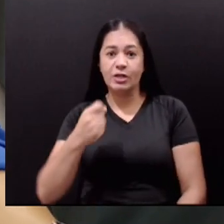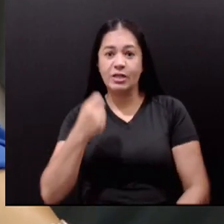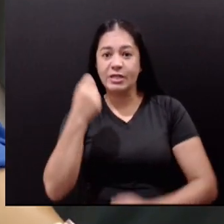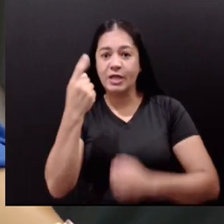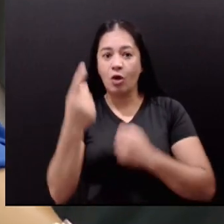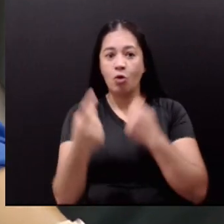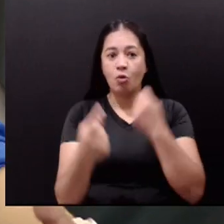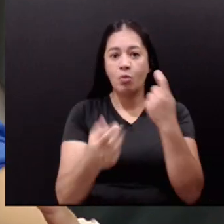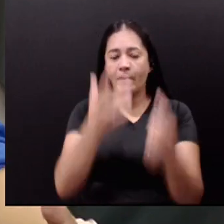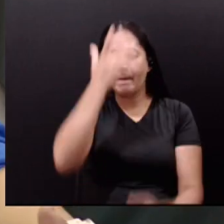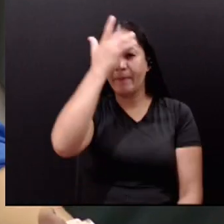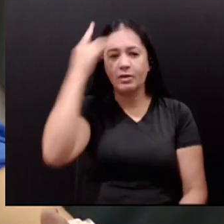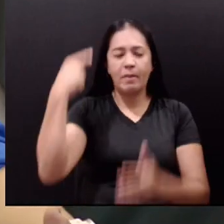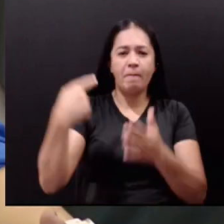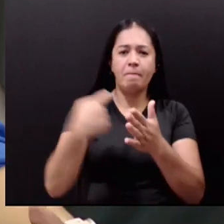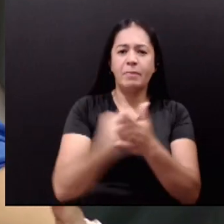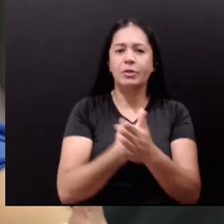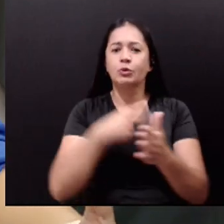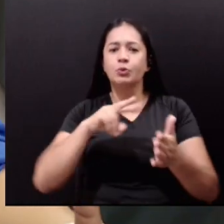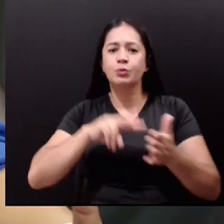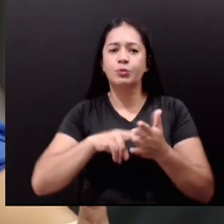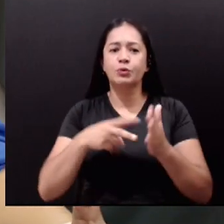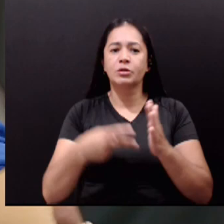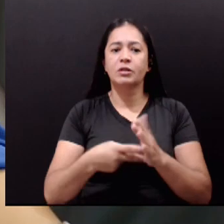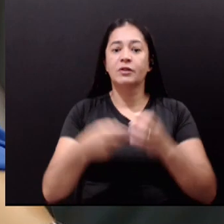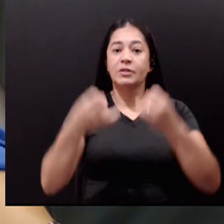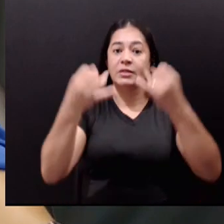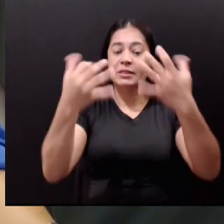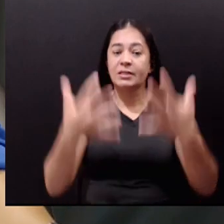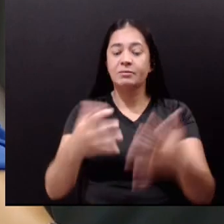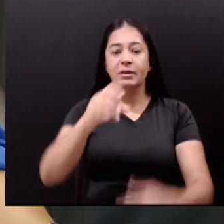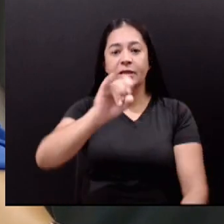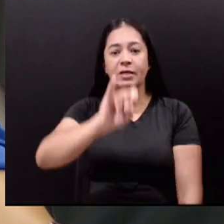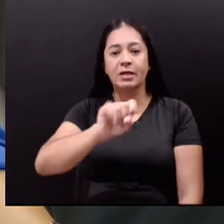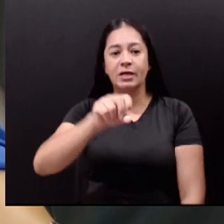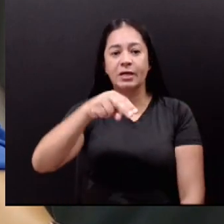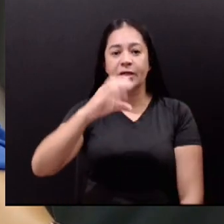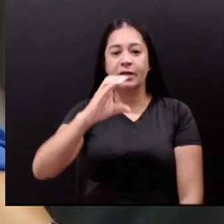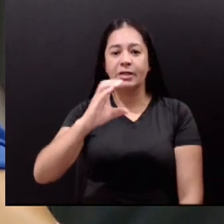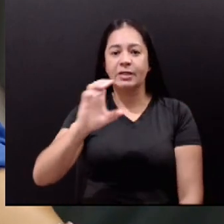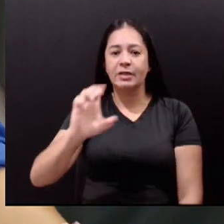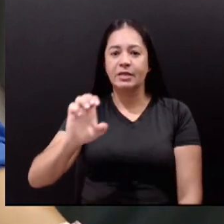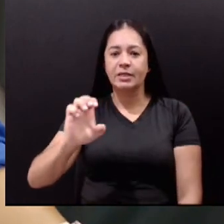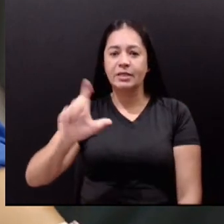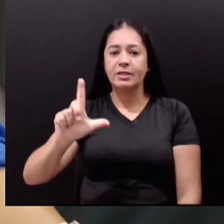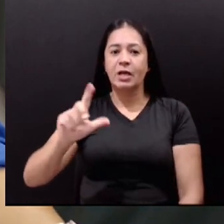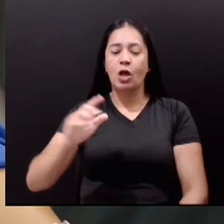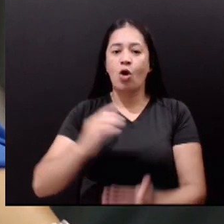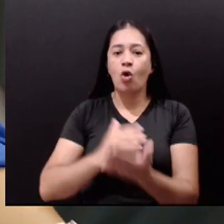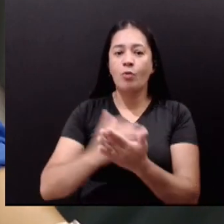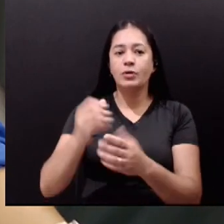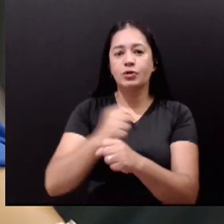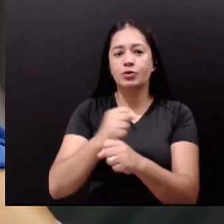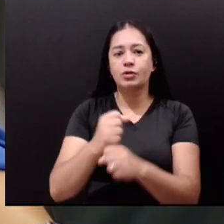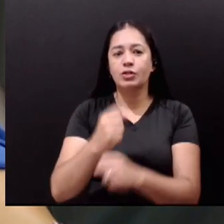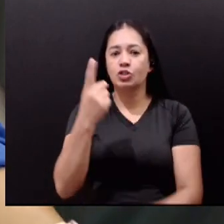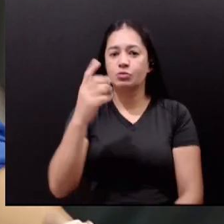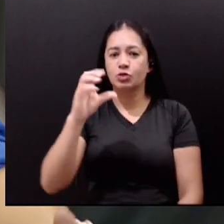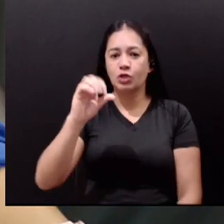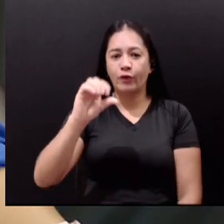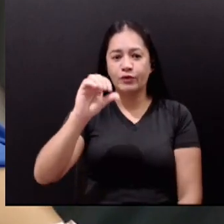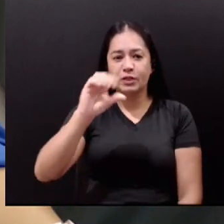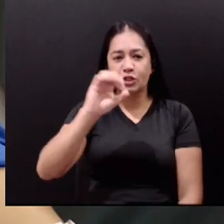palavra, né. Então, vou falar para vocês que esse incel, essa palavra surgiu na década de 90, referindo-se a pessoas que se identificavam